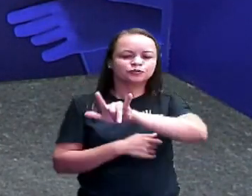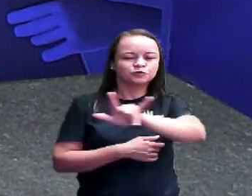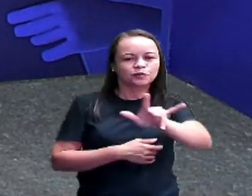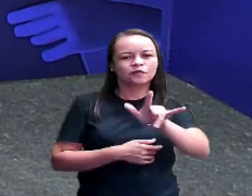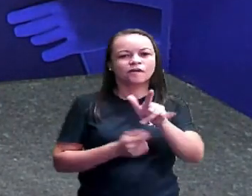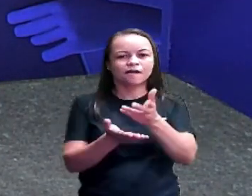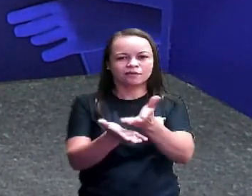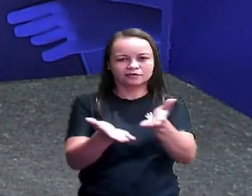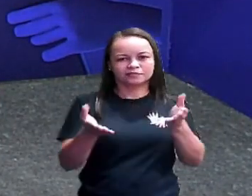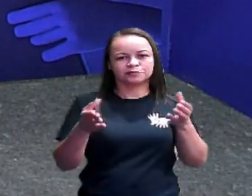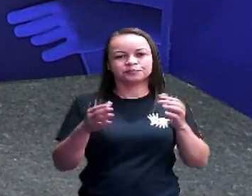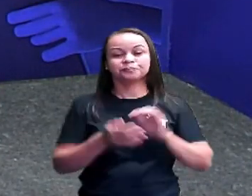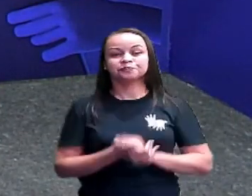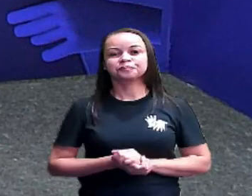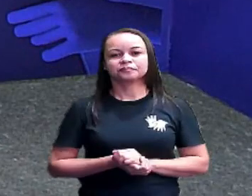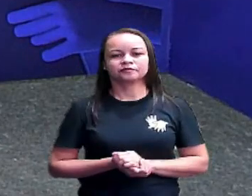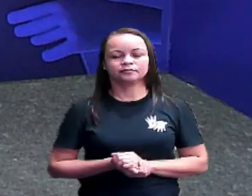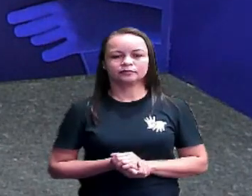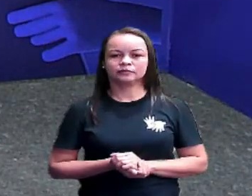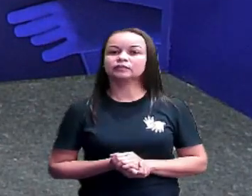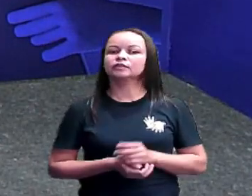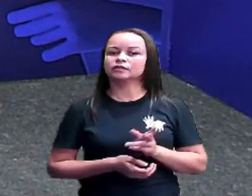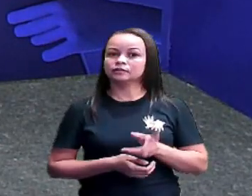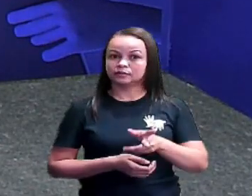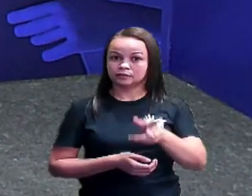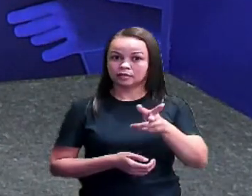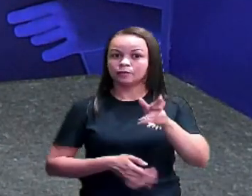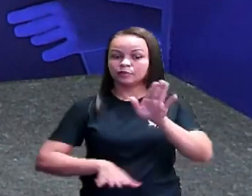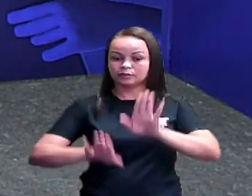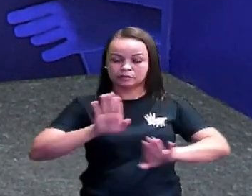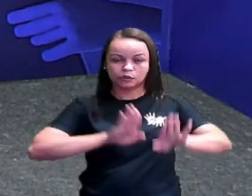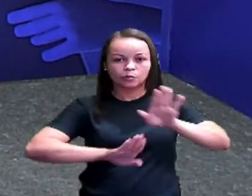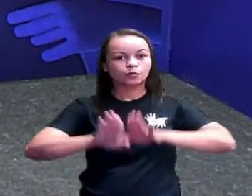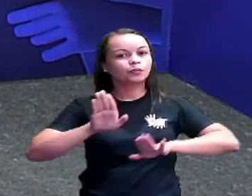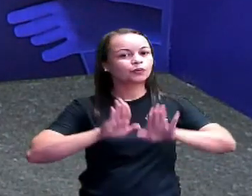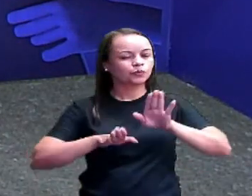coração de vocês. E ó, continua se cuidando que a